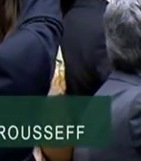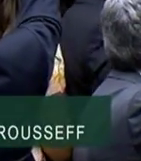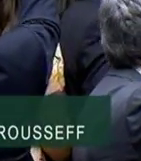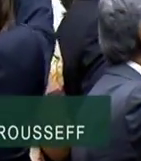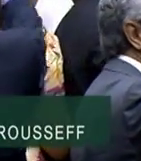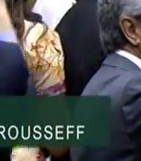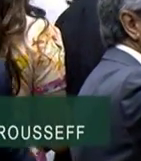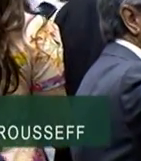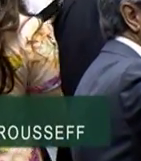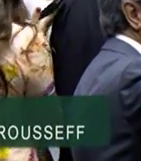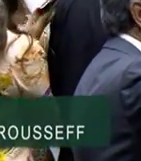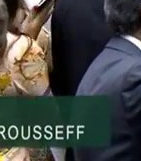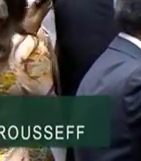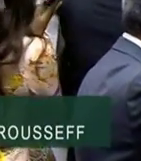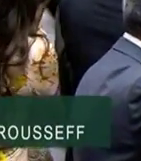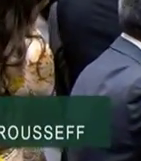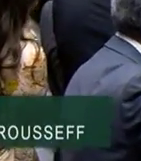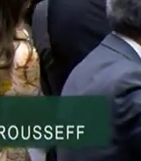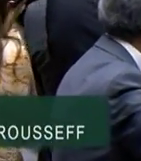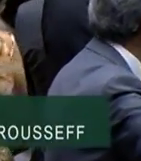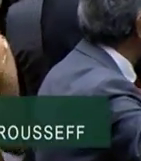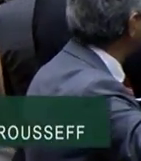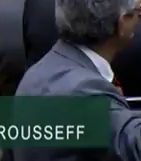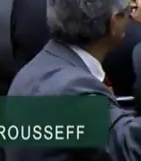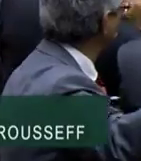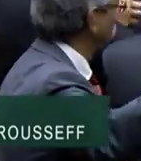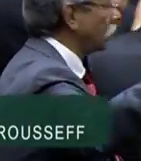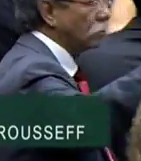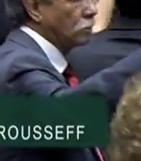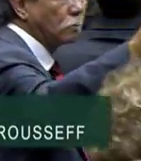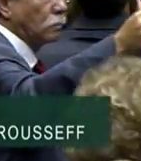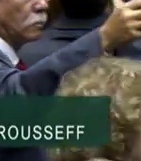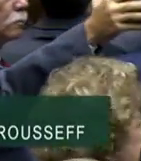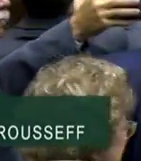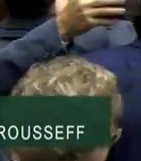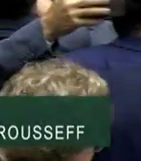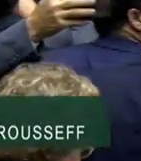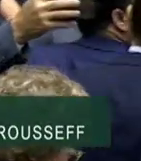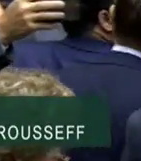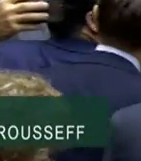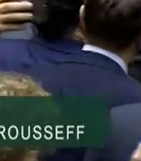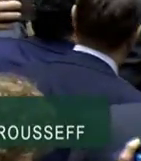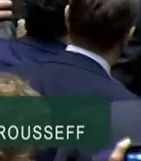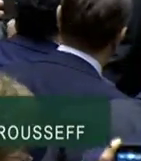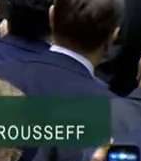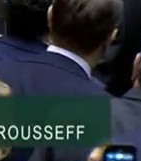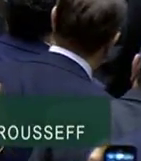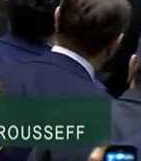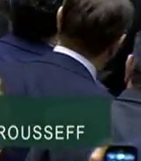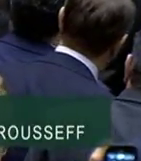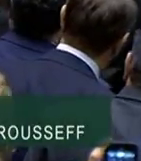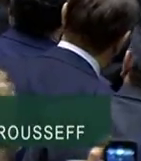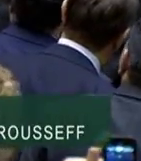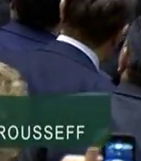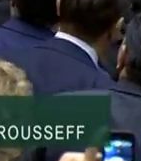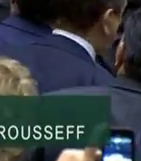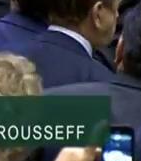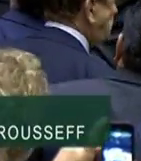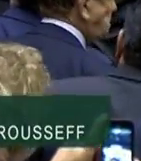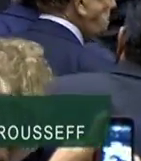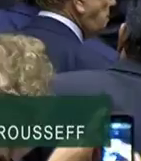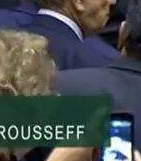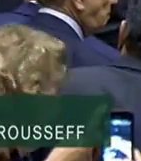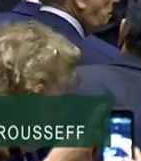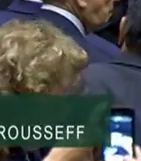importante, porque estará diante dos congressistas, né? Onde ela deve